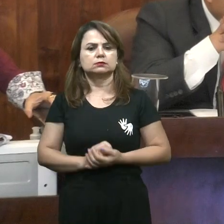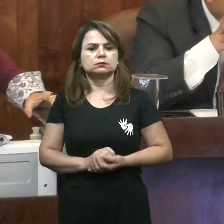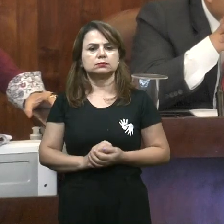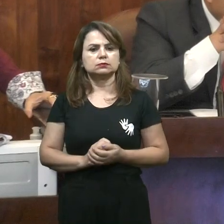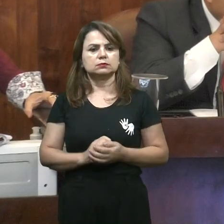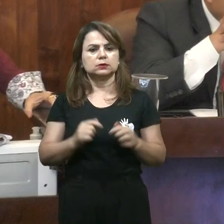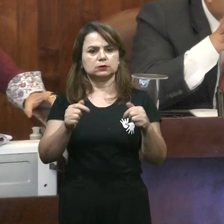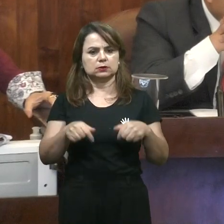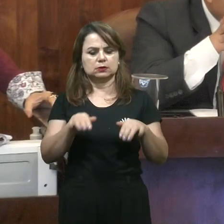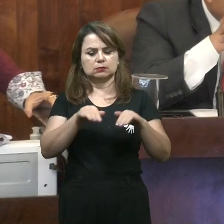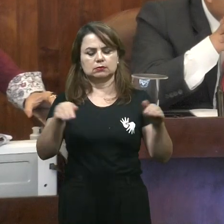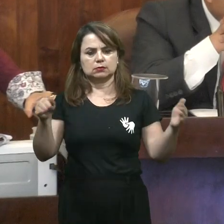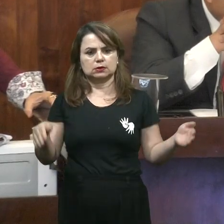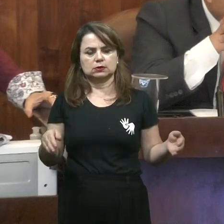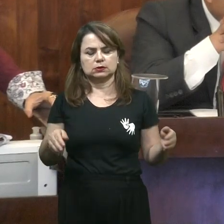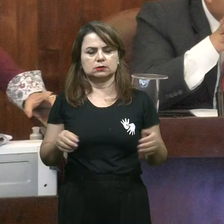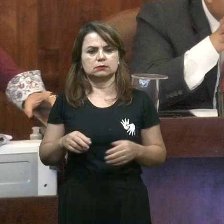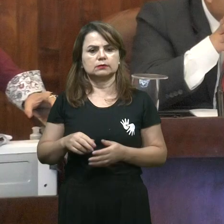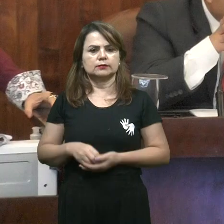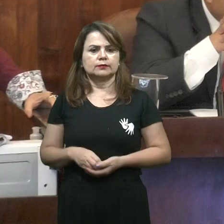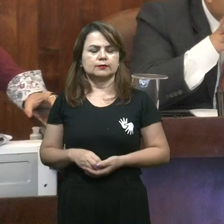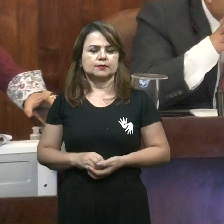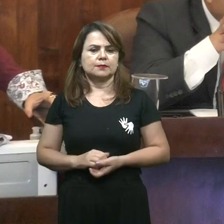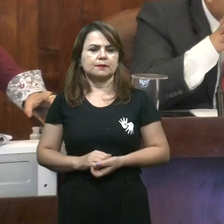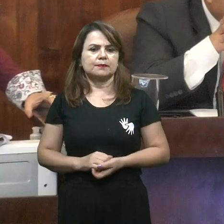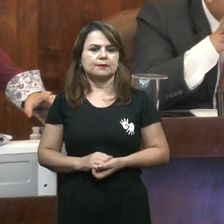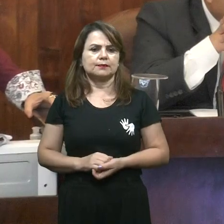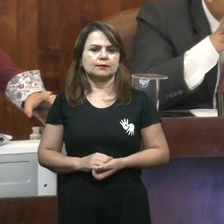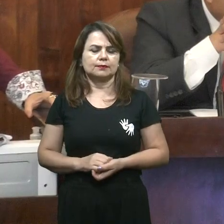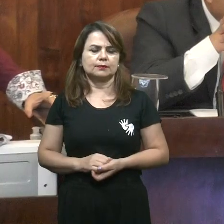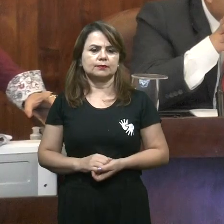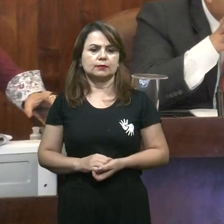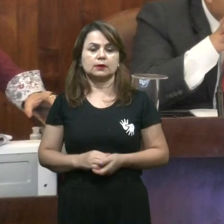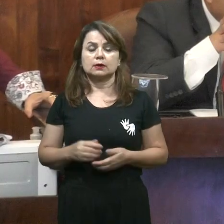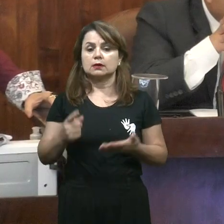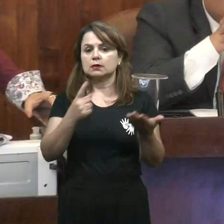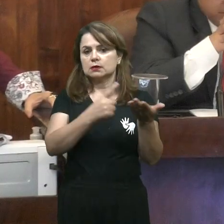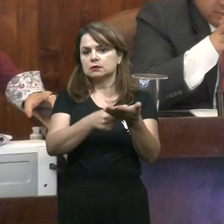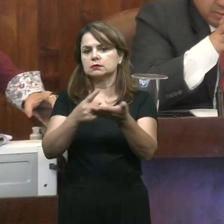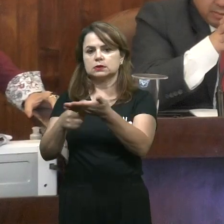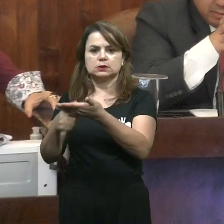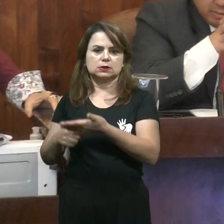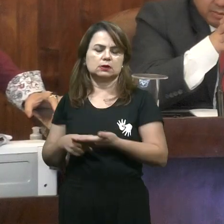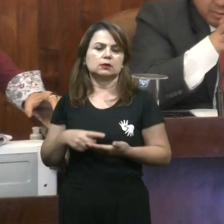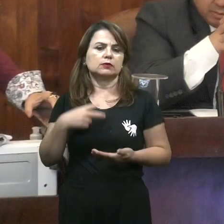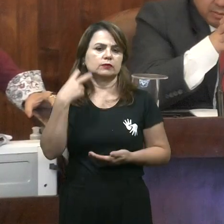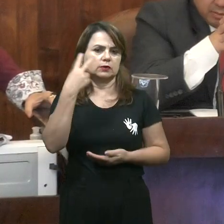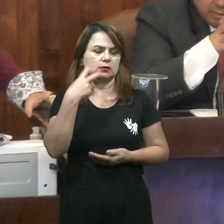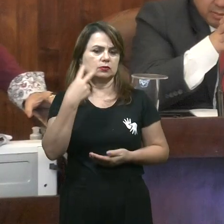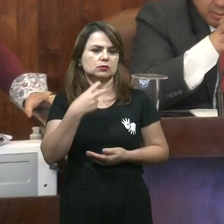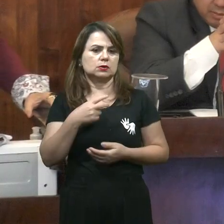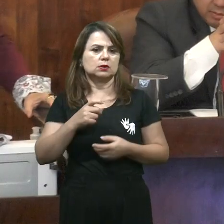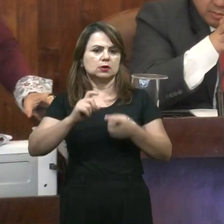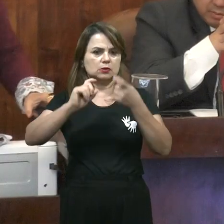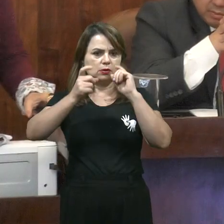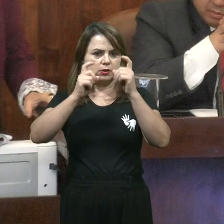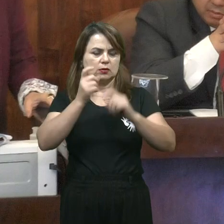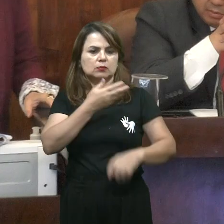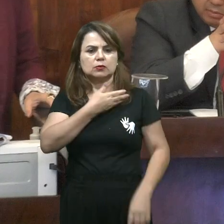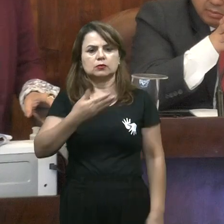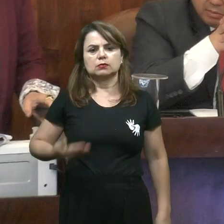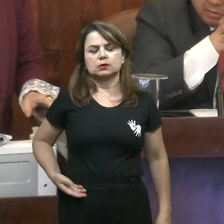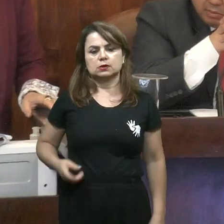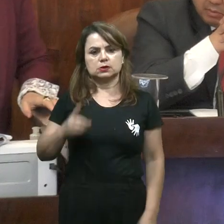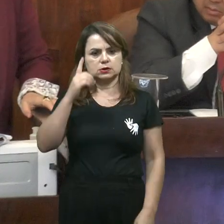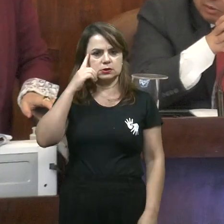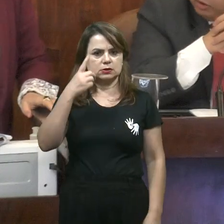Câmara promulgará. Ficam convocados os senhores vereadores para uma audiência pública realizar-se no dia